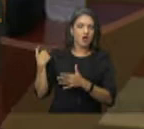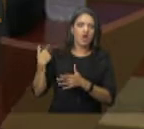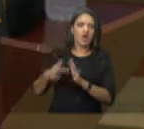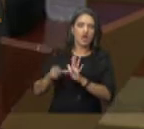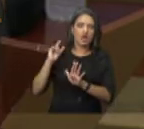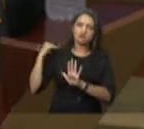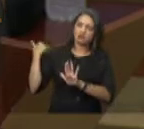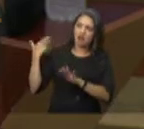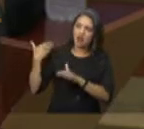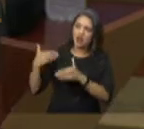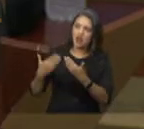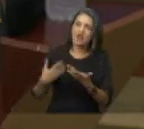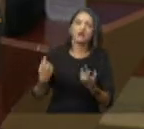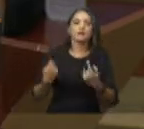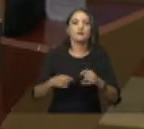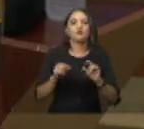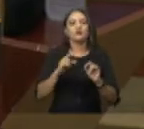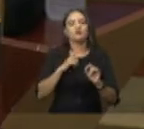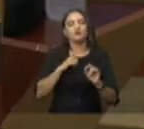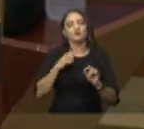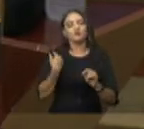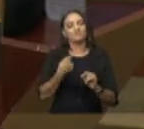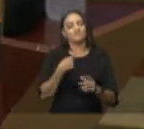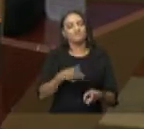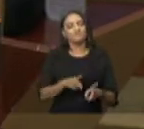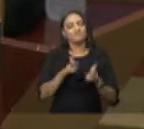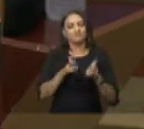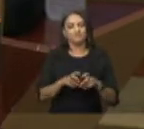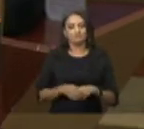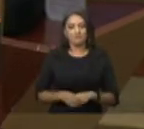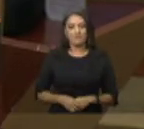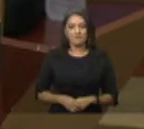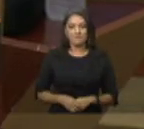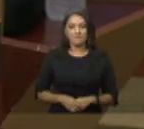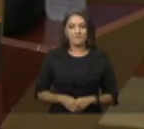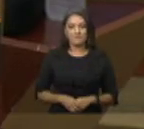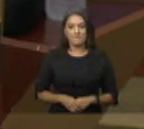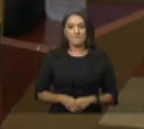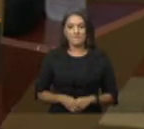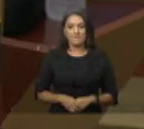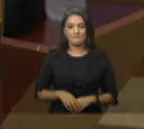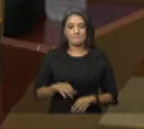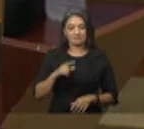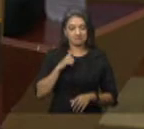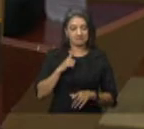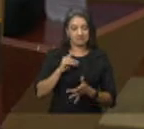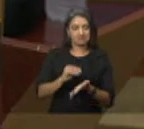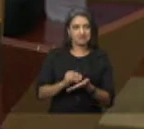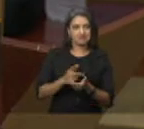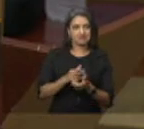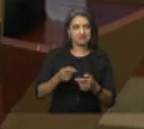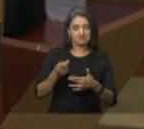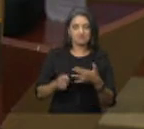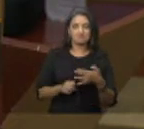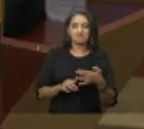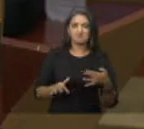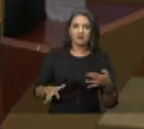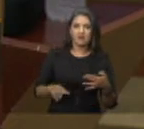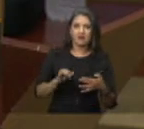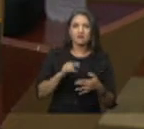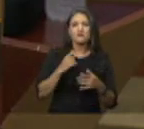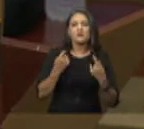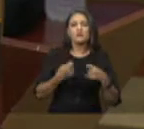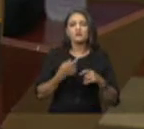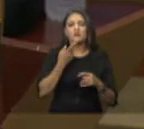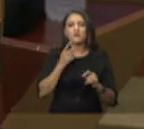argumentos em jogo neste recurso extraordinário se não existe vazio jurisprudencial é possível reconhecer que